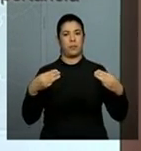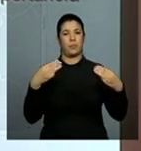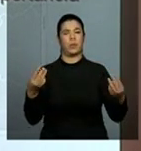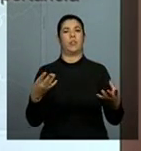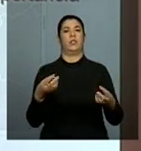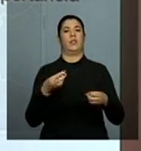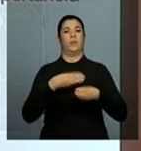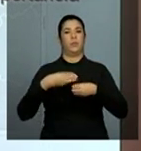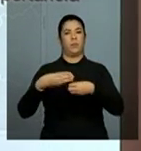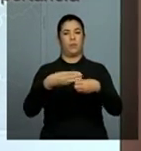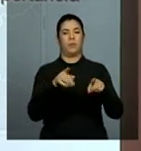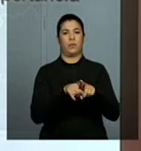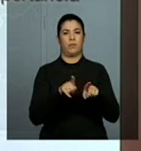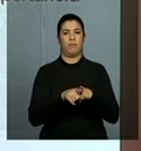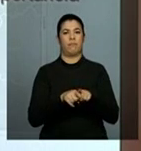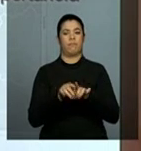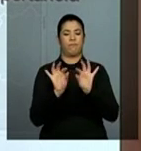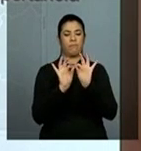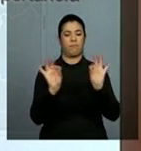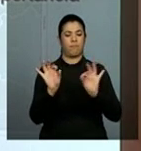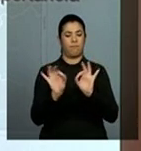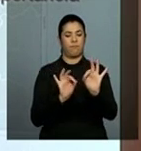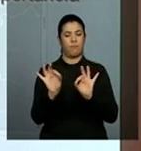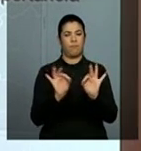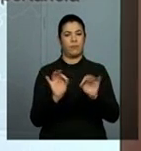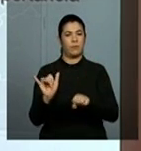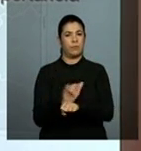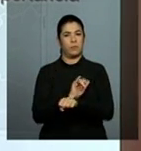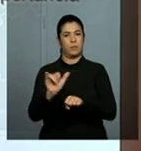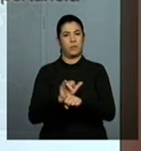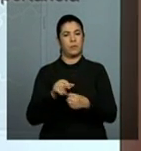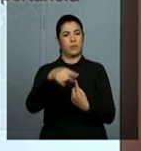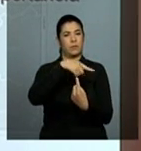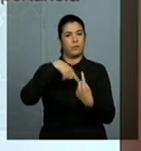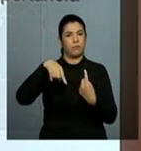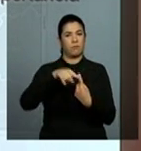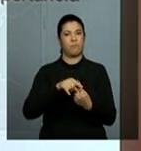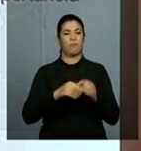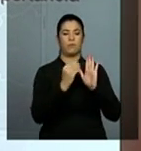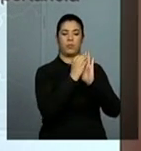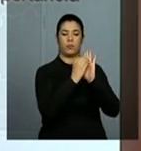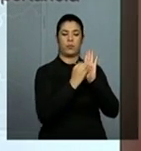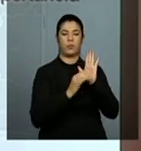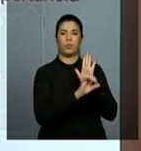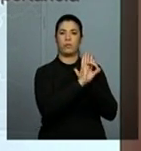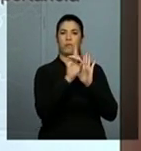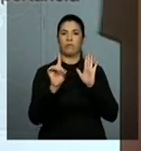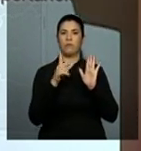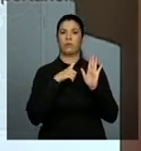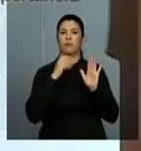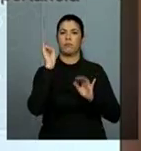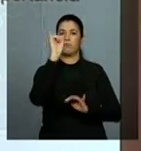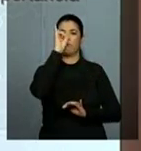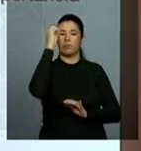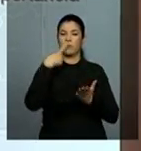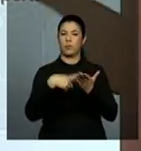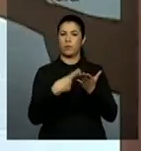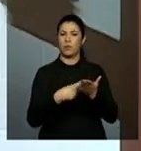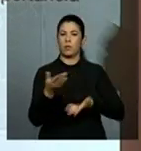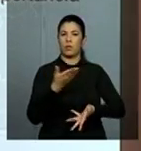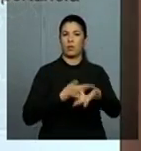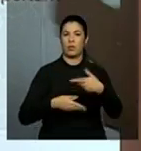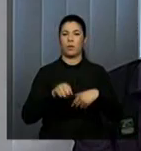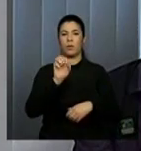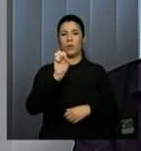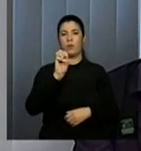de esforços e alinhamento de propósitos em torno de agendas de grande importância para o país. A relação